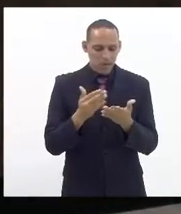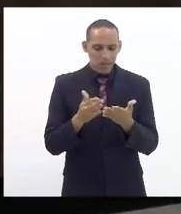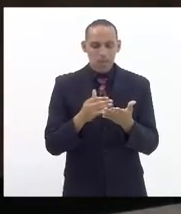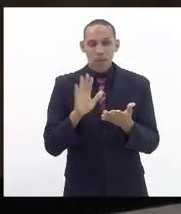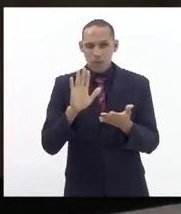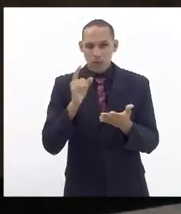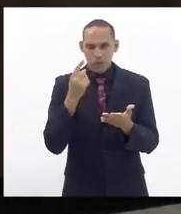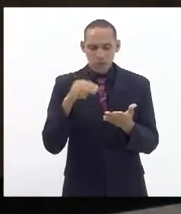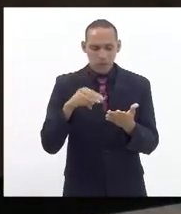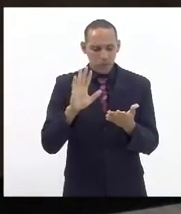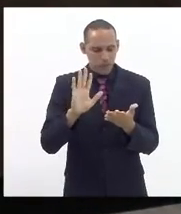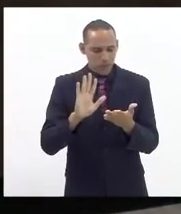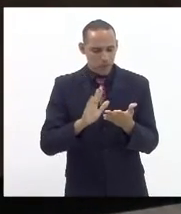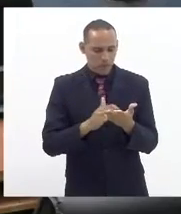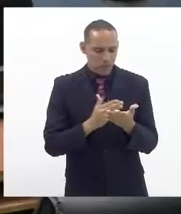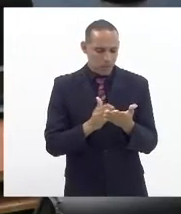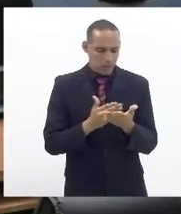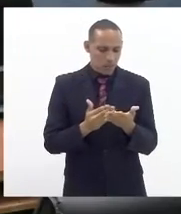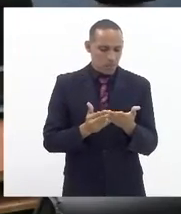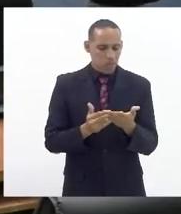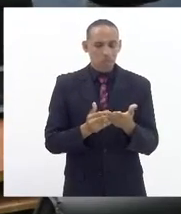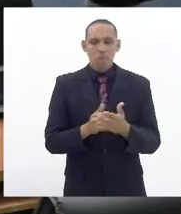Só um minutinho.